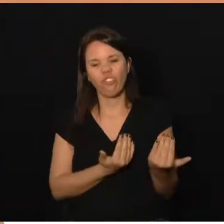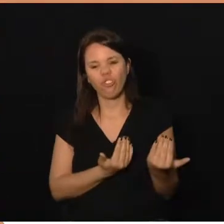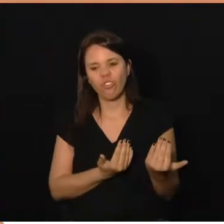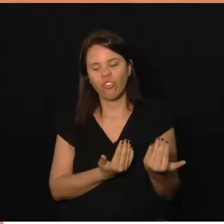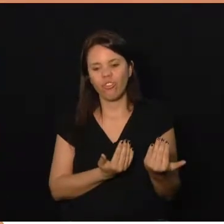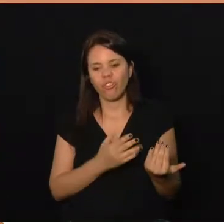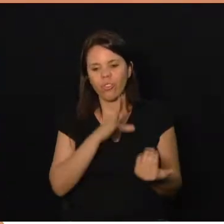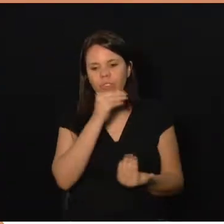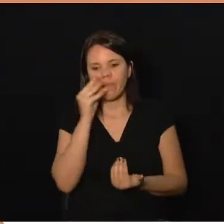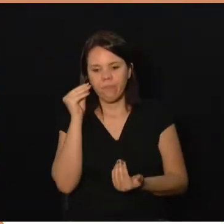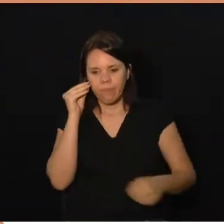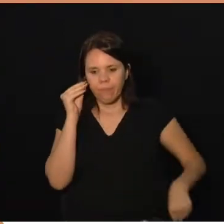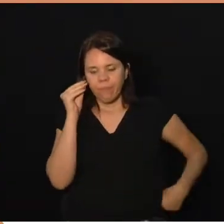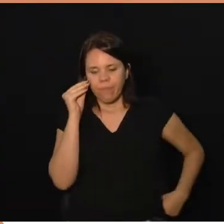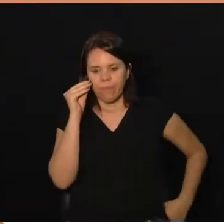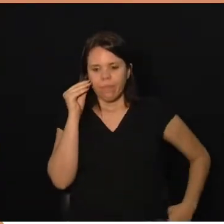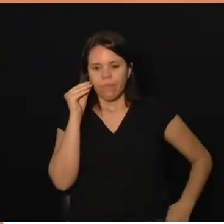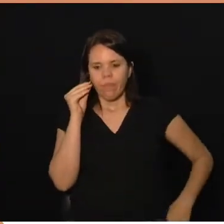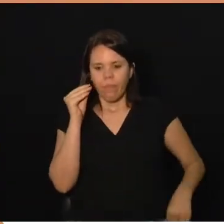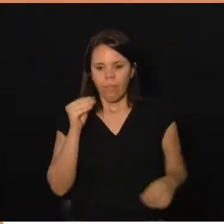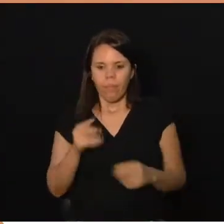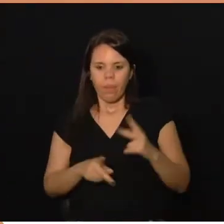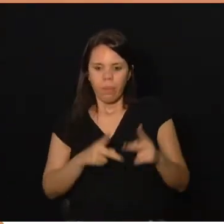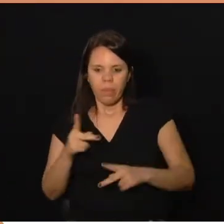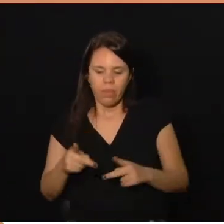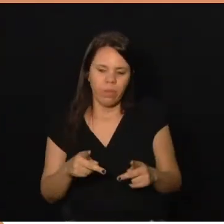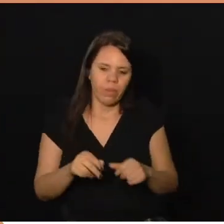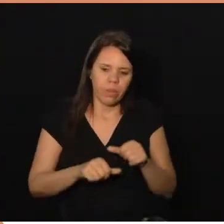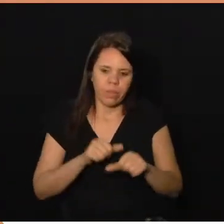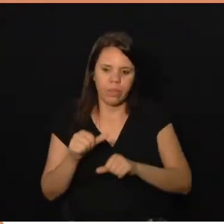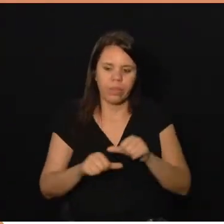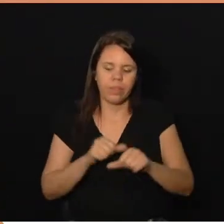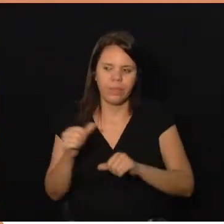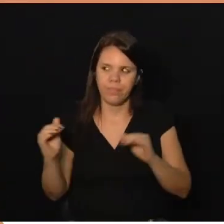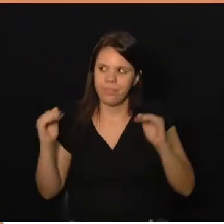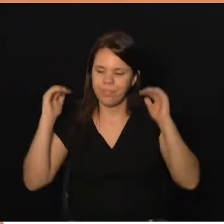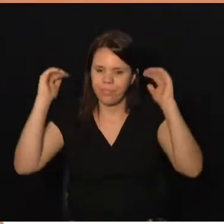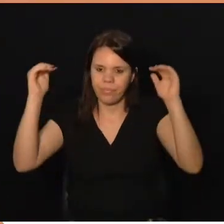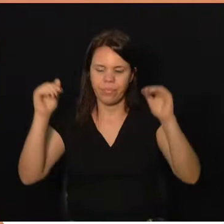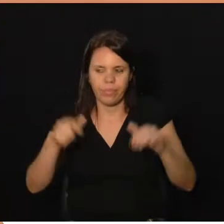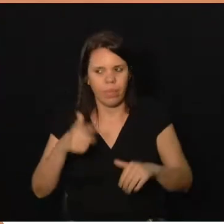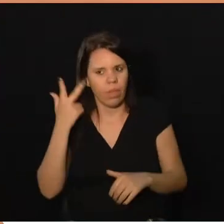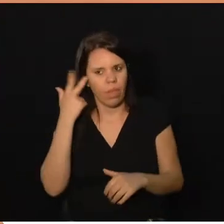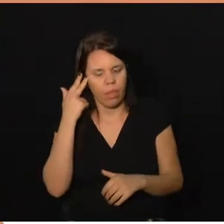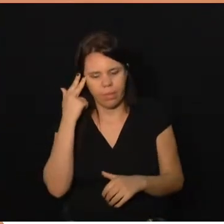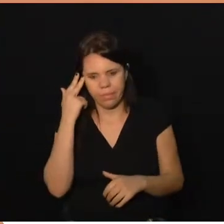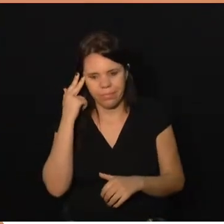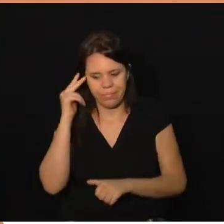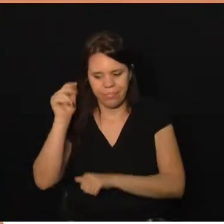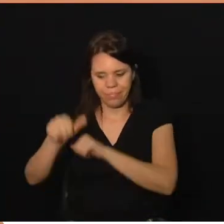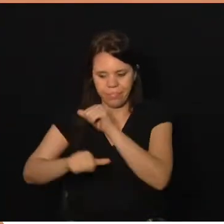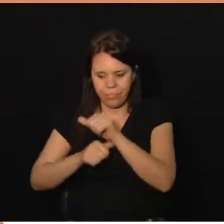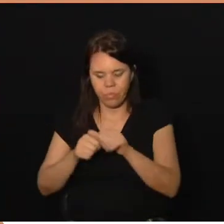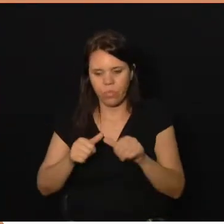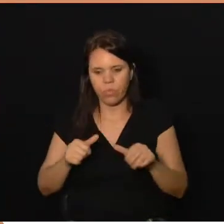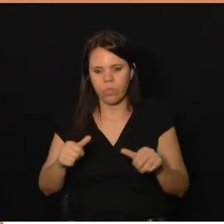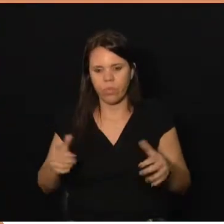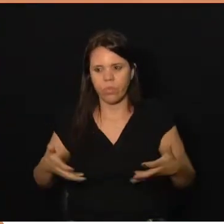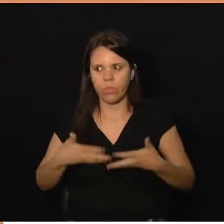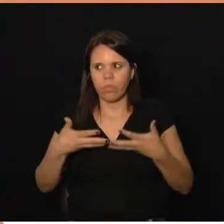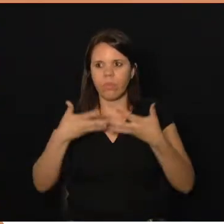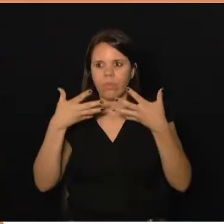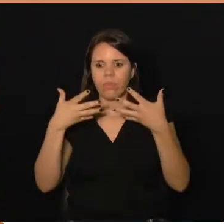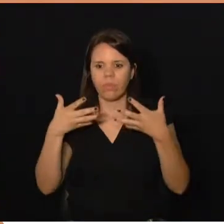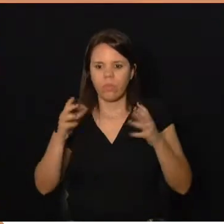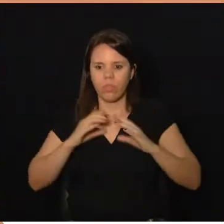os adolescentes, aqueles que estão numa fase de mudança para a fase adulta, já é natural essa mudança de humor e comportamento.